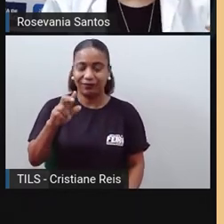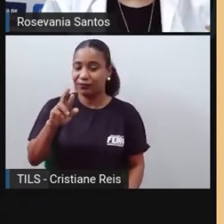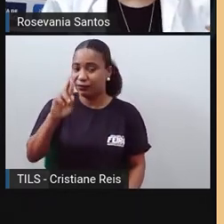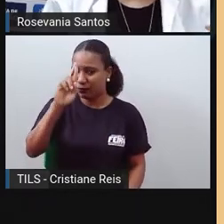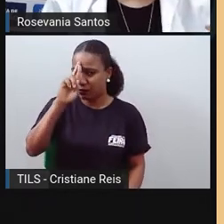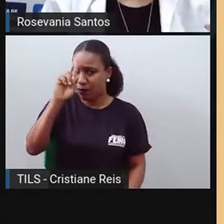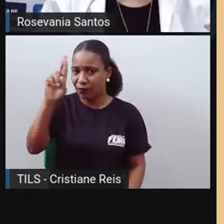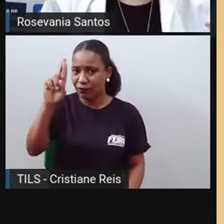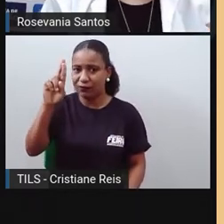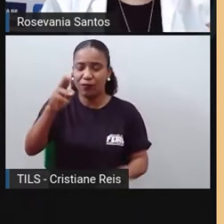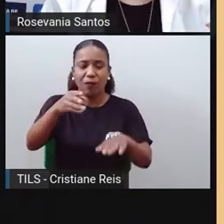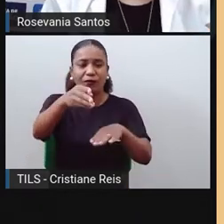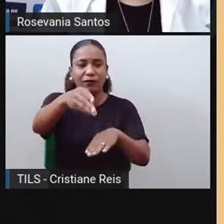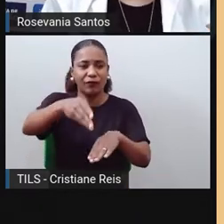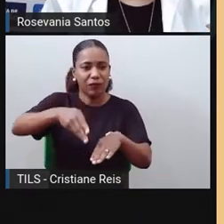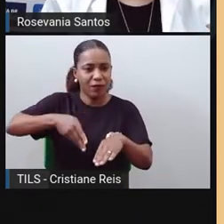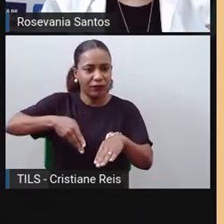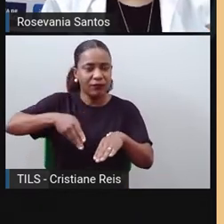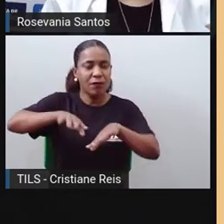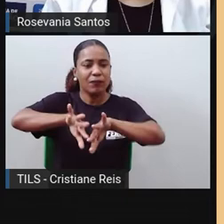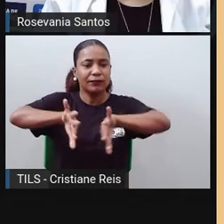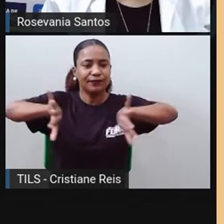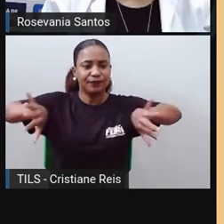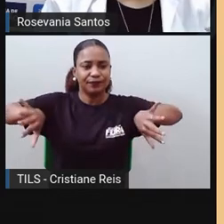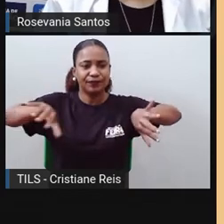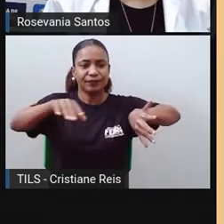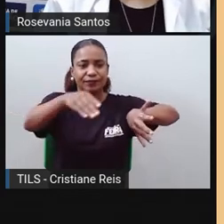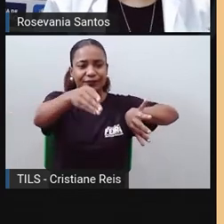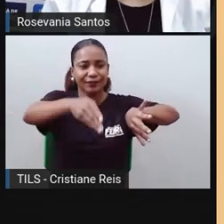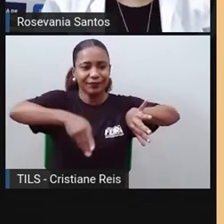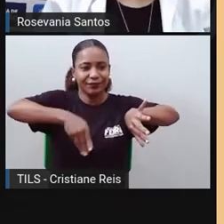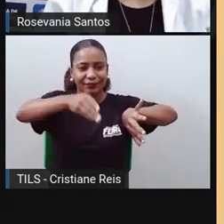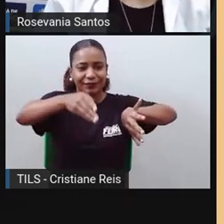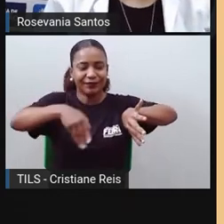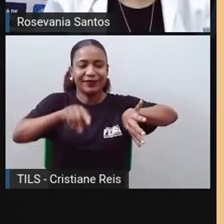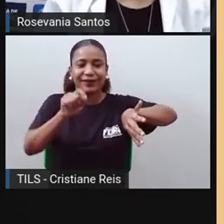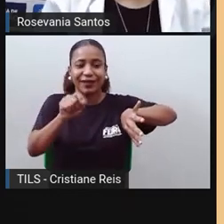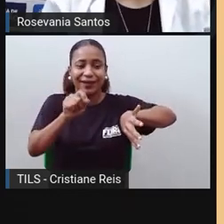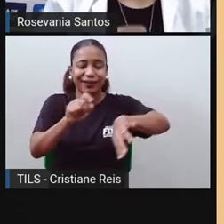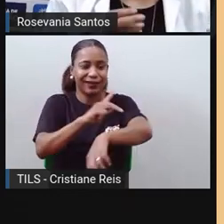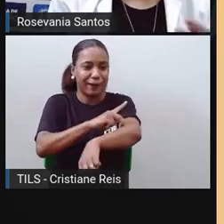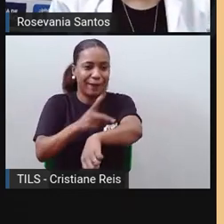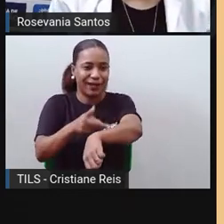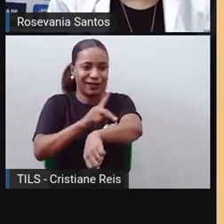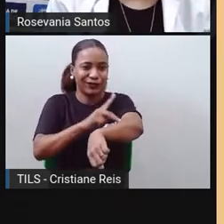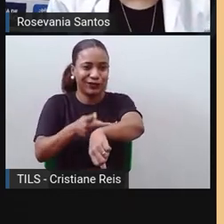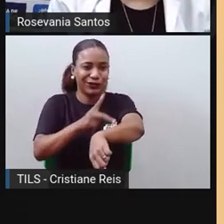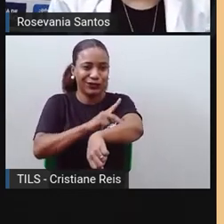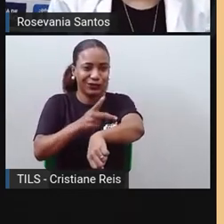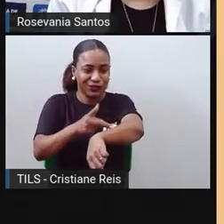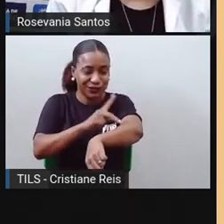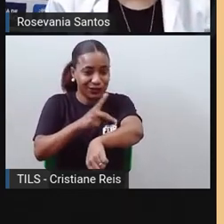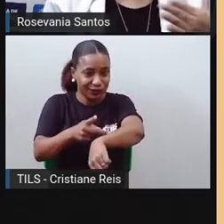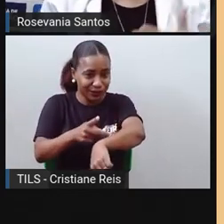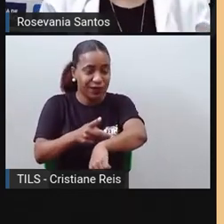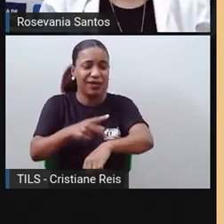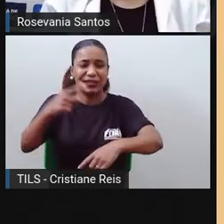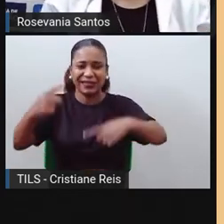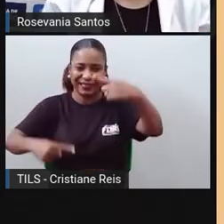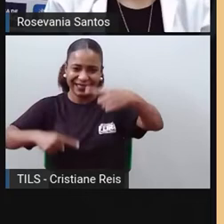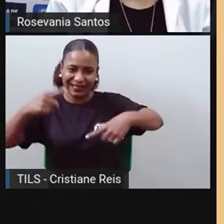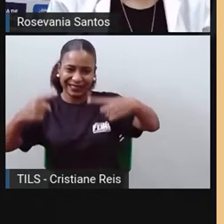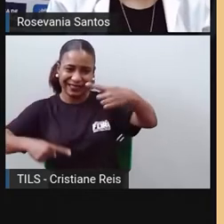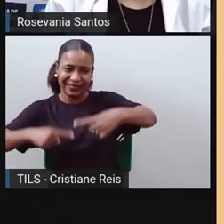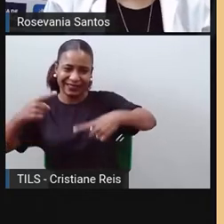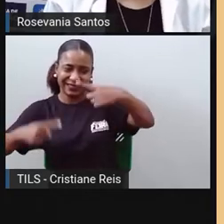dessa faixa aqui. E aí, né, ficam, no caso, os palestinos, né, reivindicando esse espaço, e